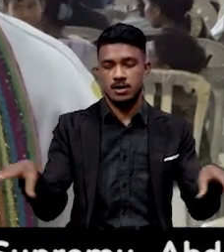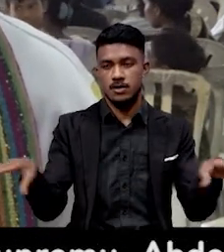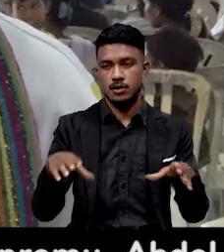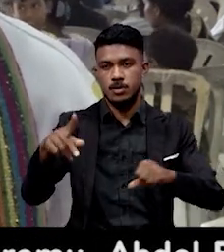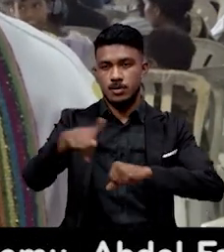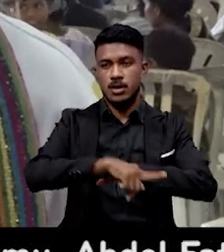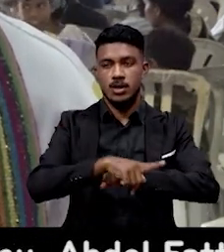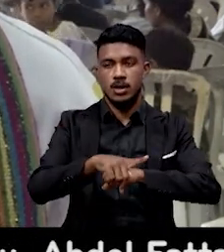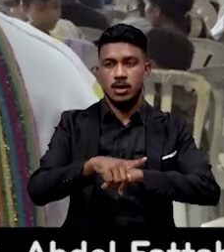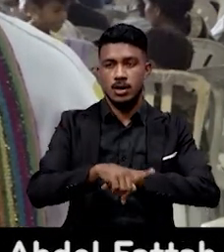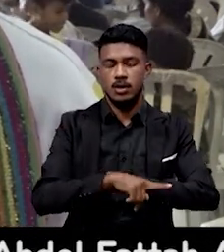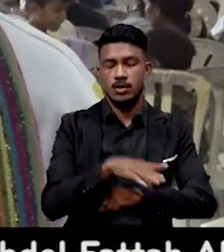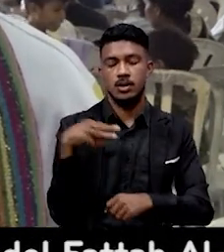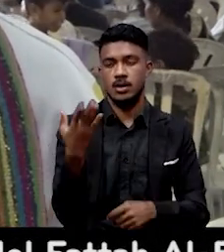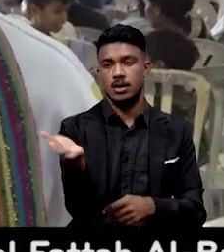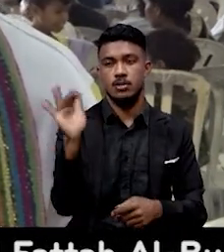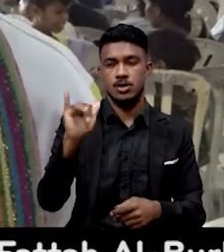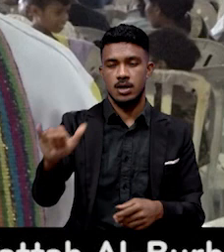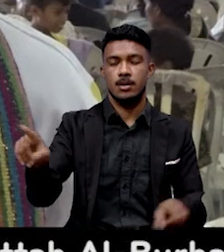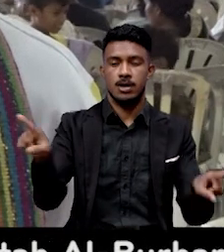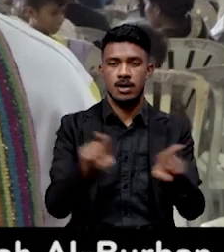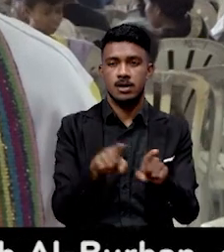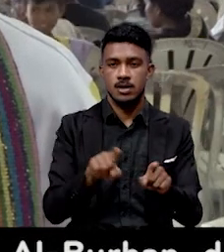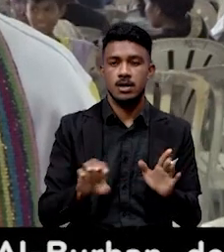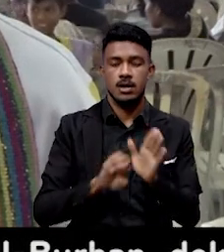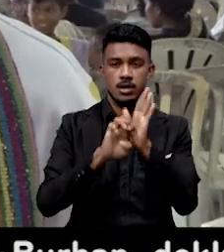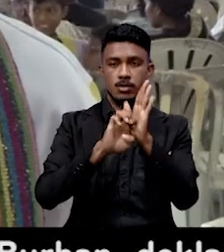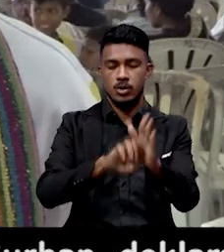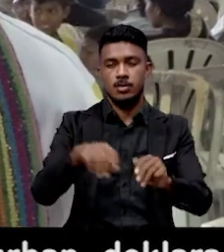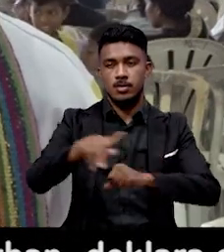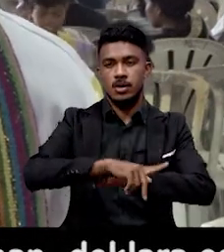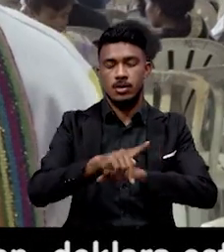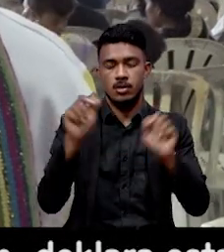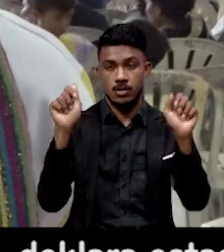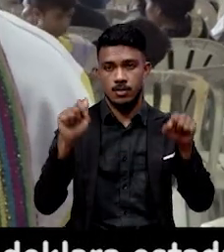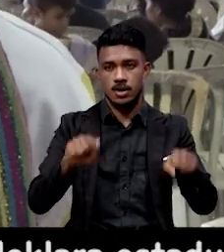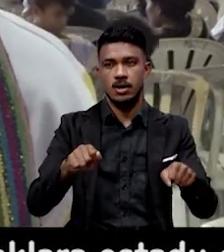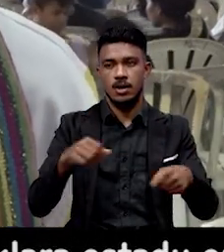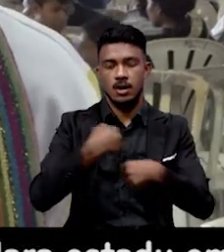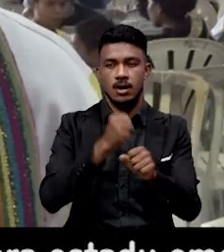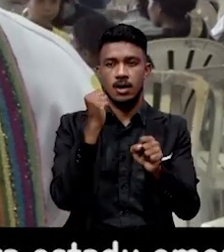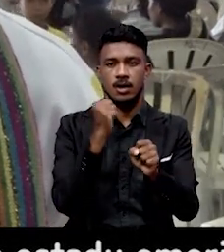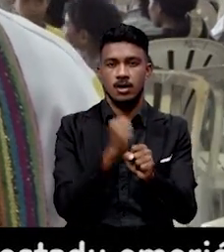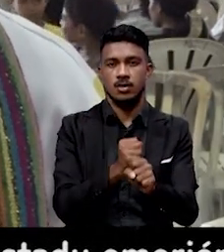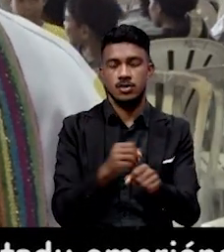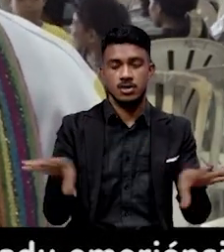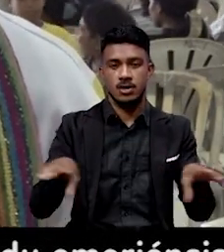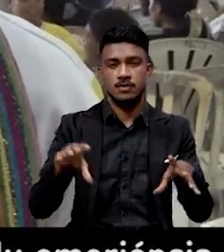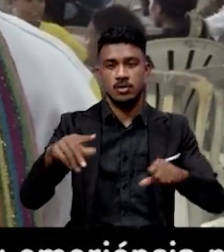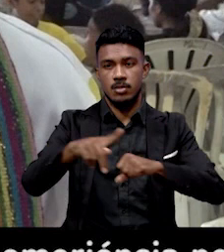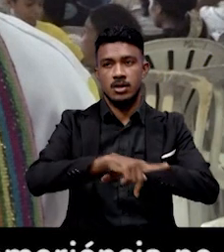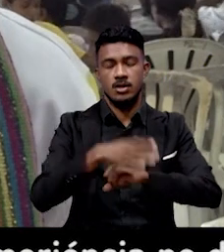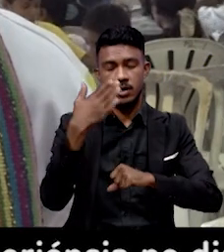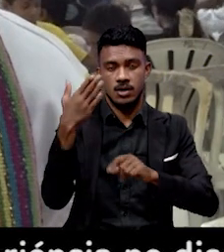partido politika tamba ita bot sira mak sai hanensan mata dalan ba partido nian atu bele halao servisu partido nian